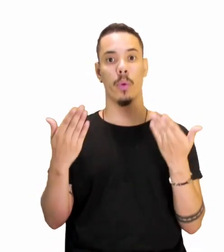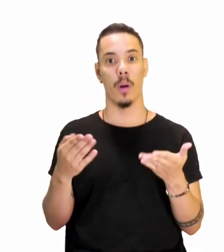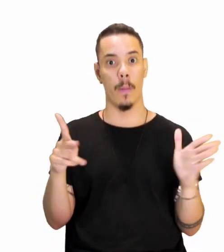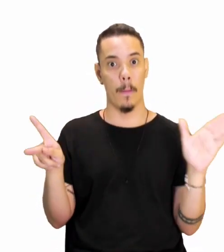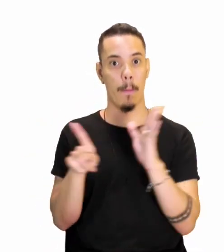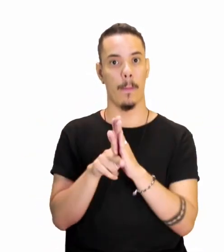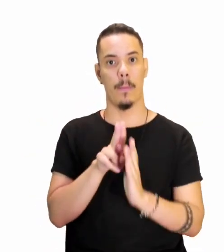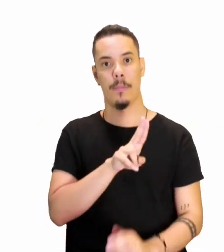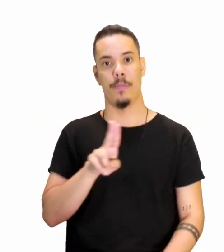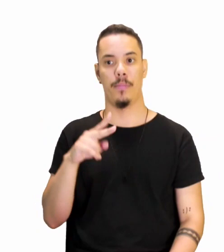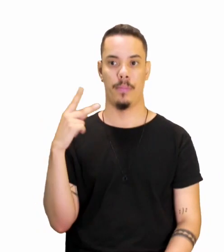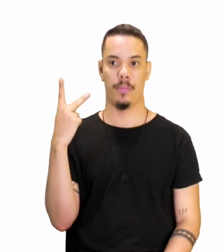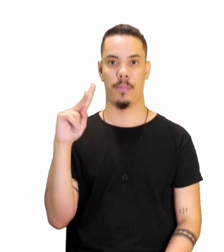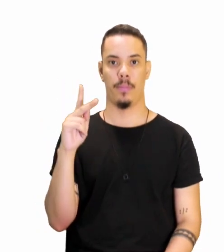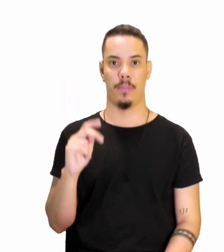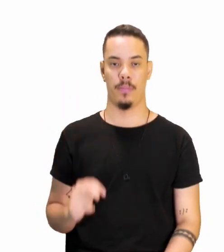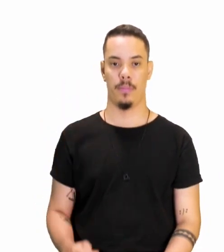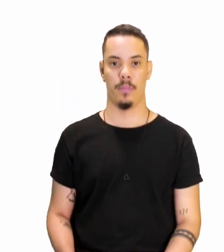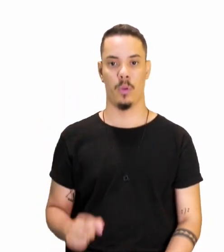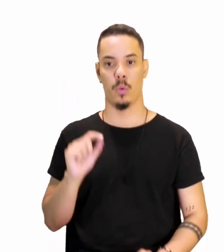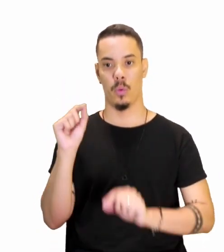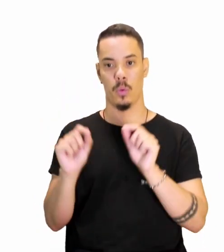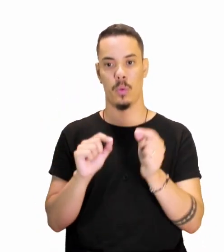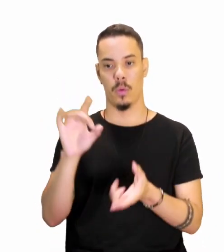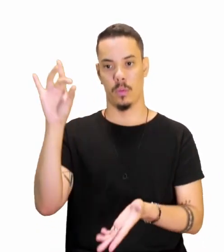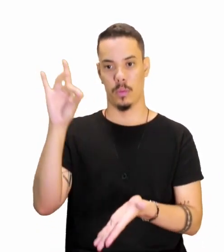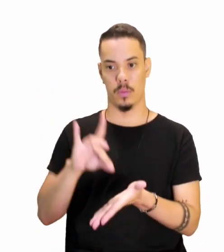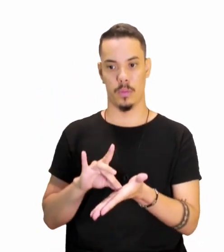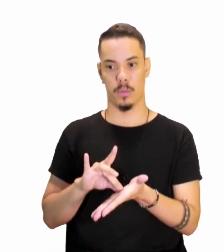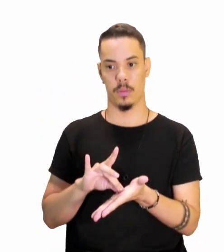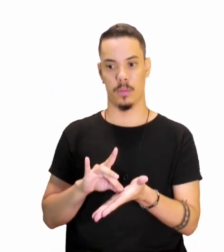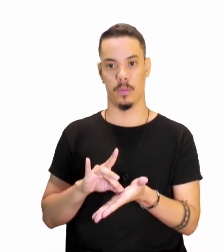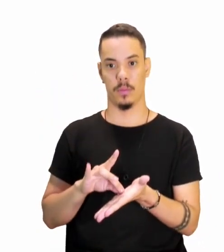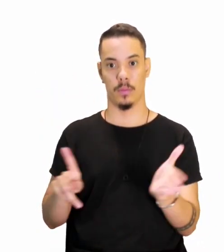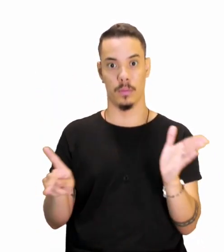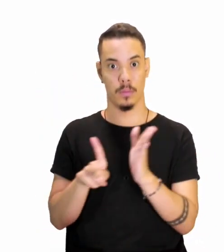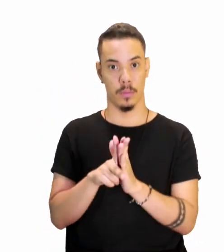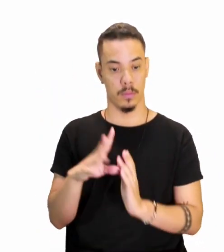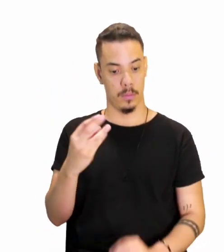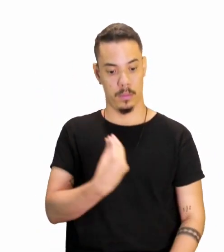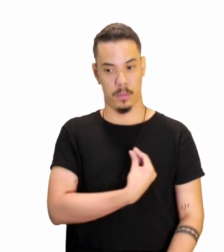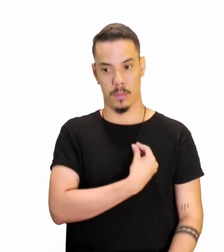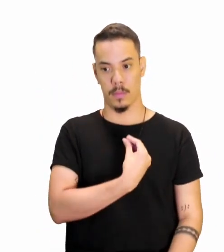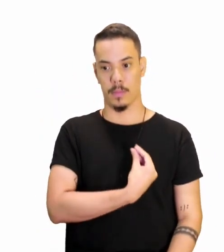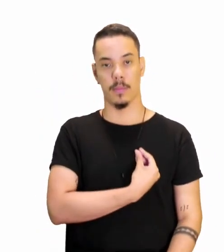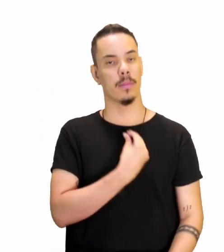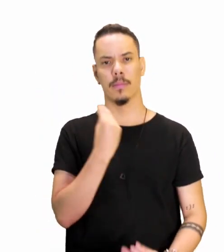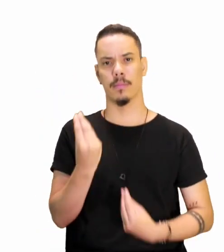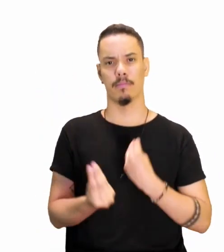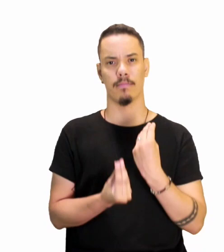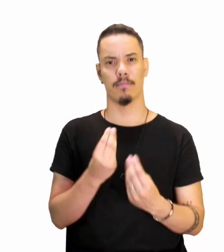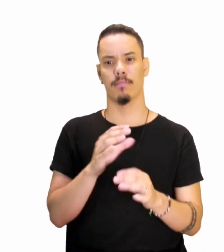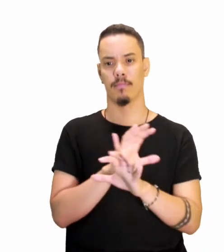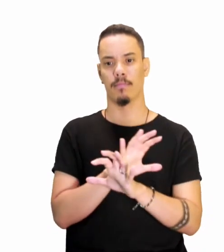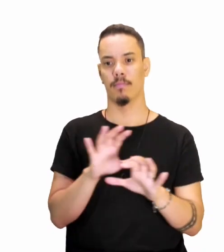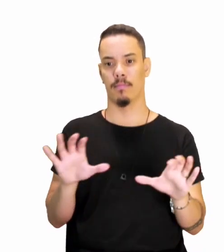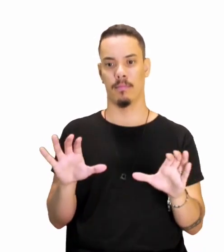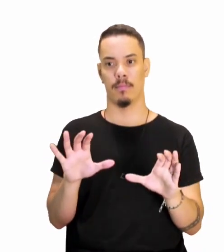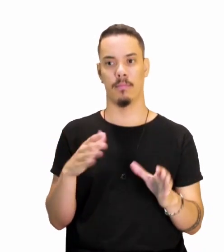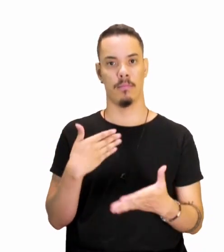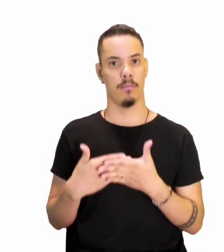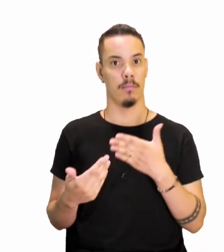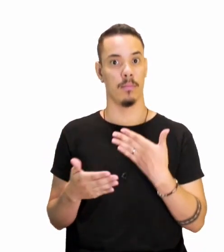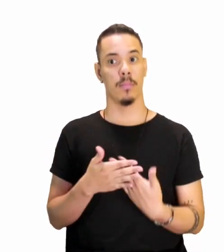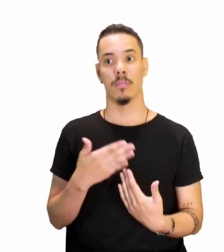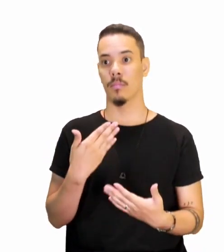próprio. O que é concreto? Aquele que tem existência própria. Como assim? Independente, querendo ou